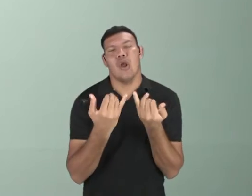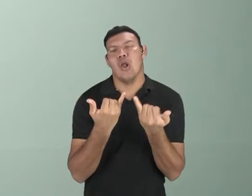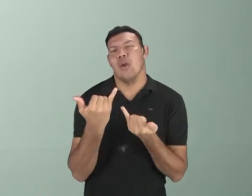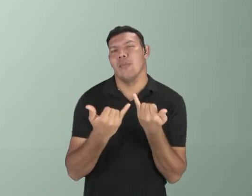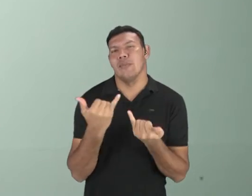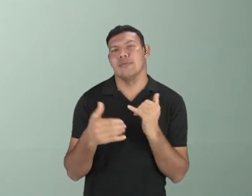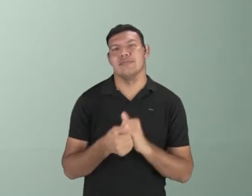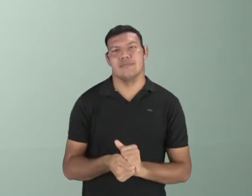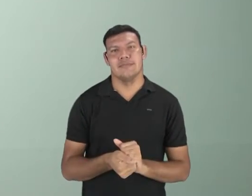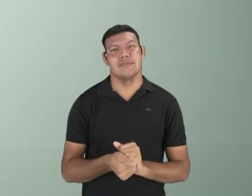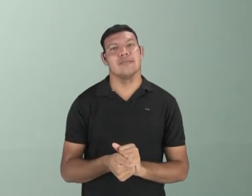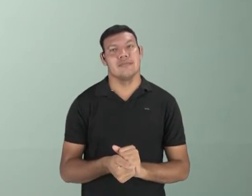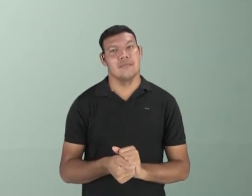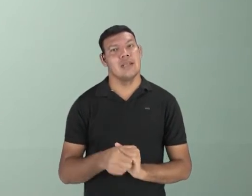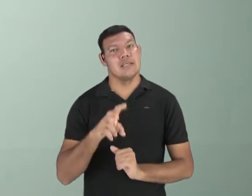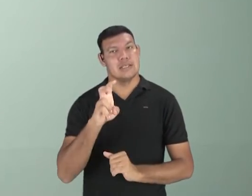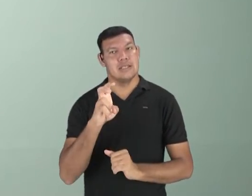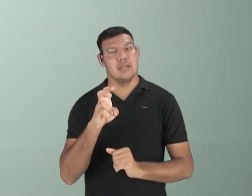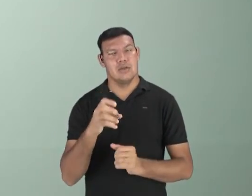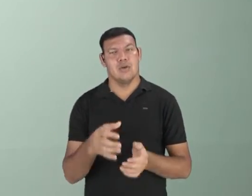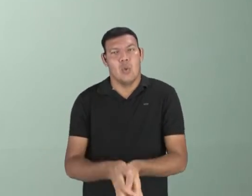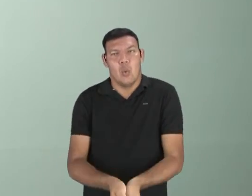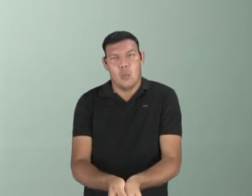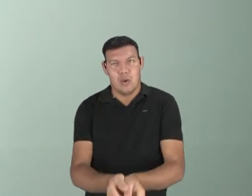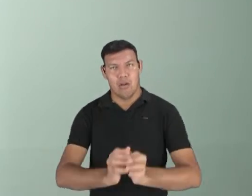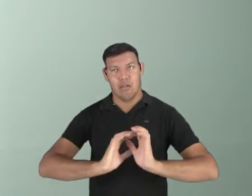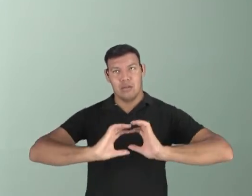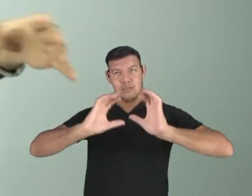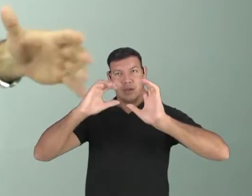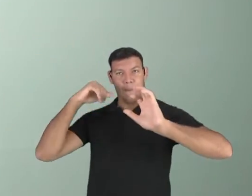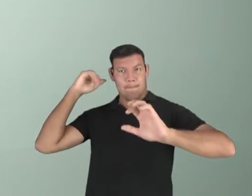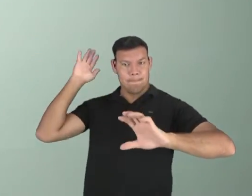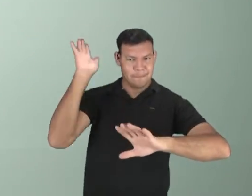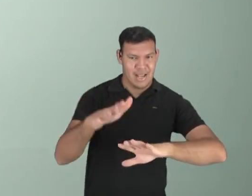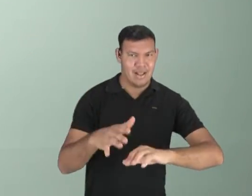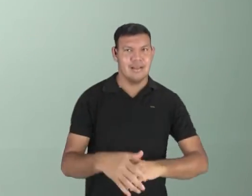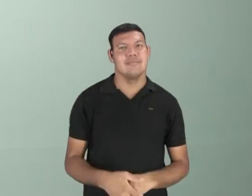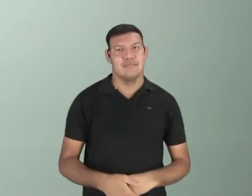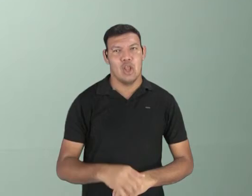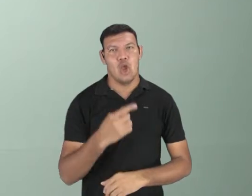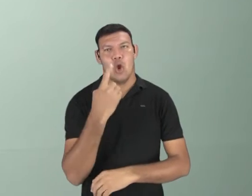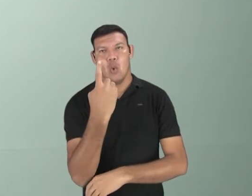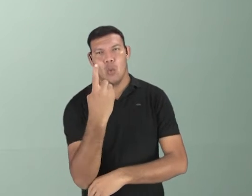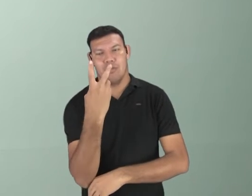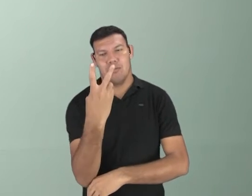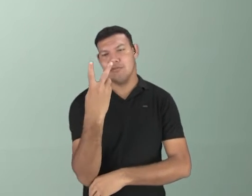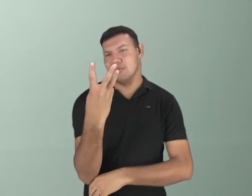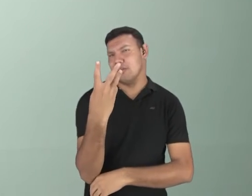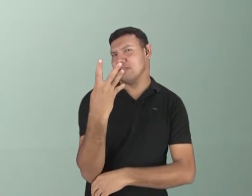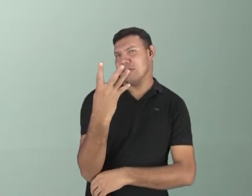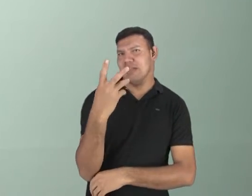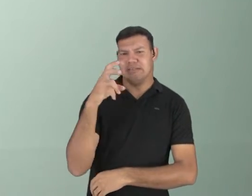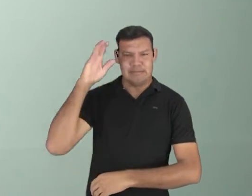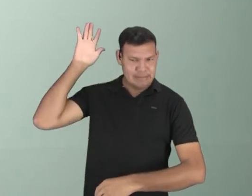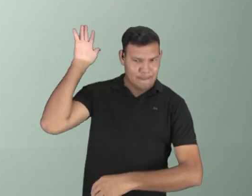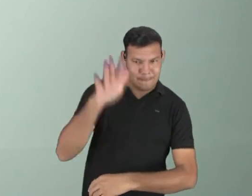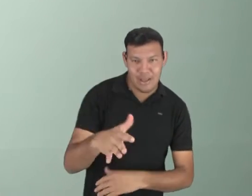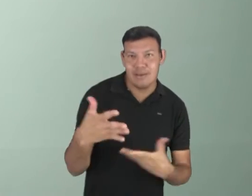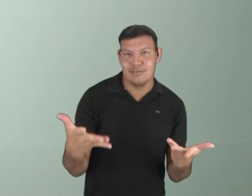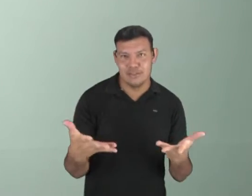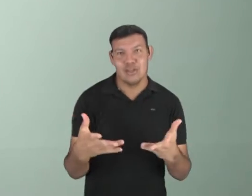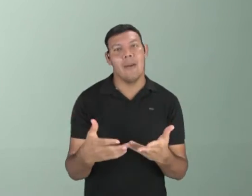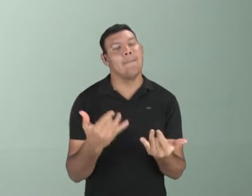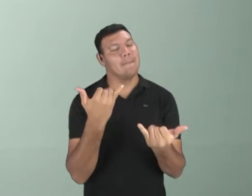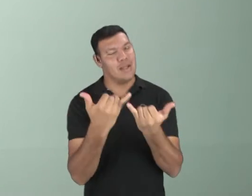professor, a gente brincava dos 5 cortes, né? 1, 2, 3, 4, 5, pá na cara dos inimigos. O vôlei infinito é parecido, porém você